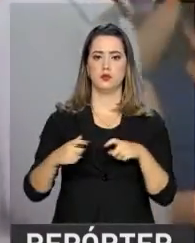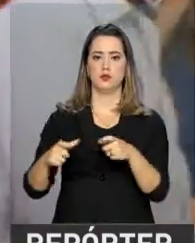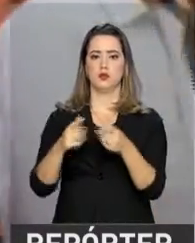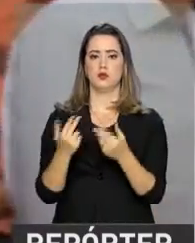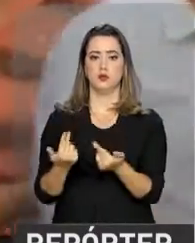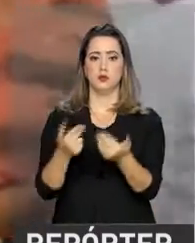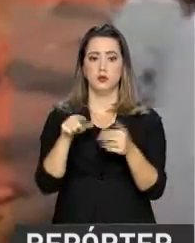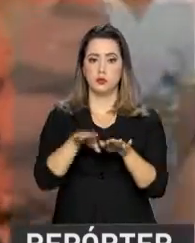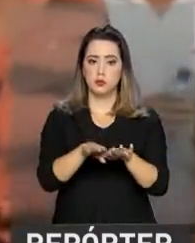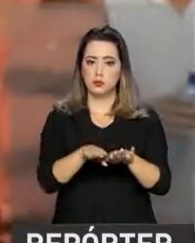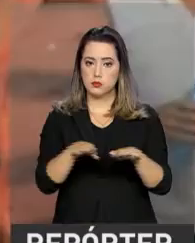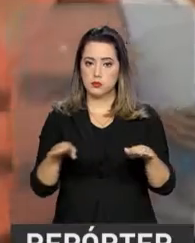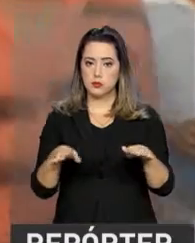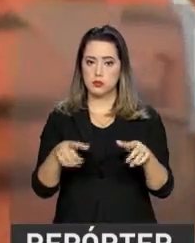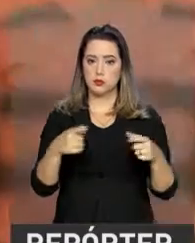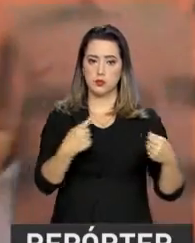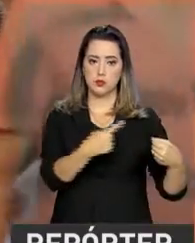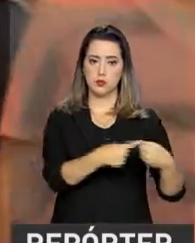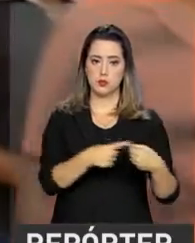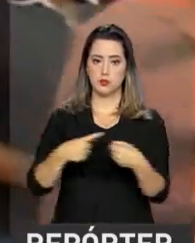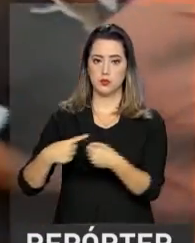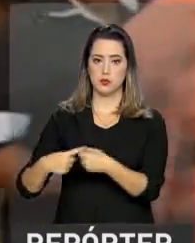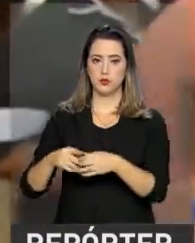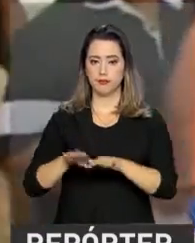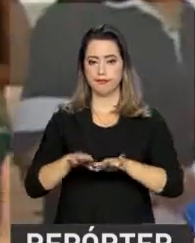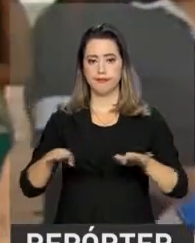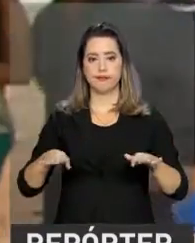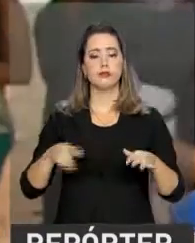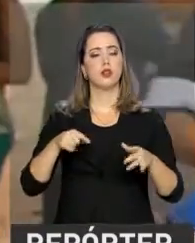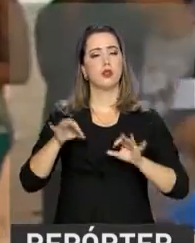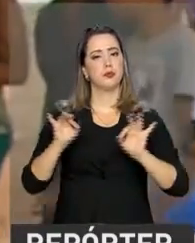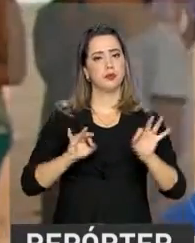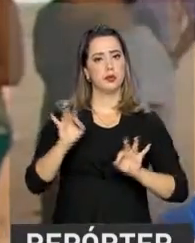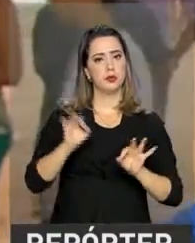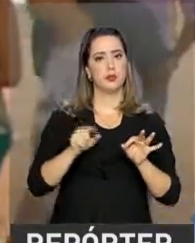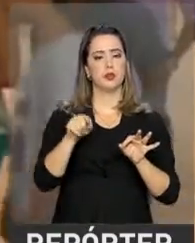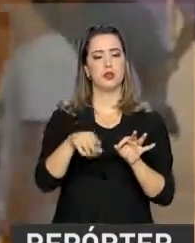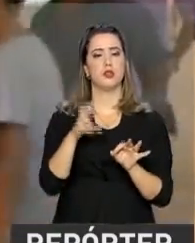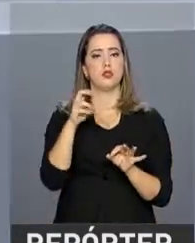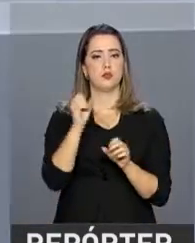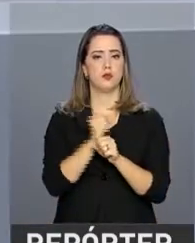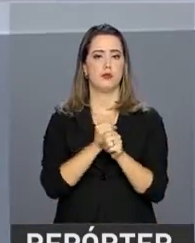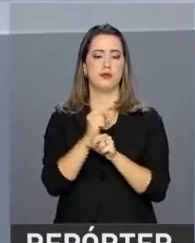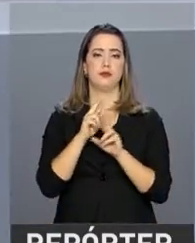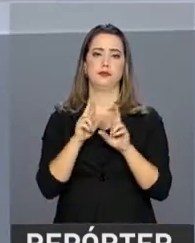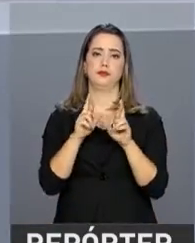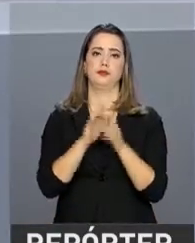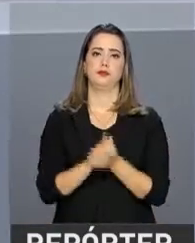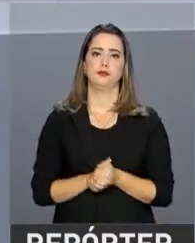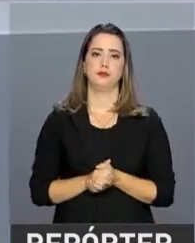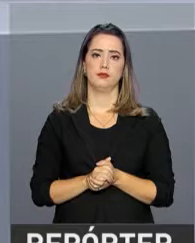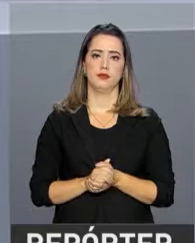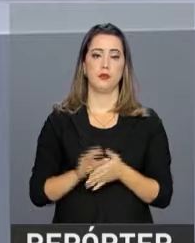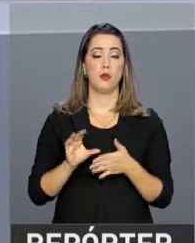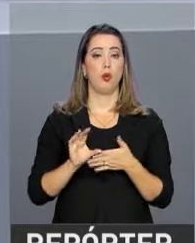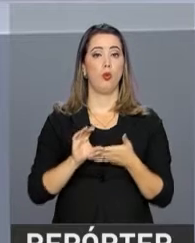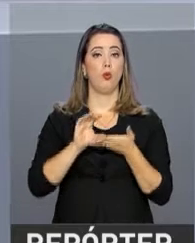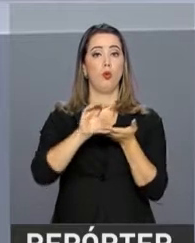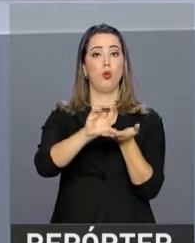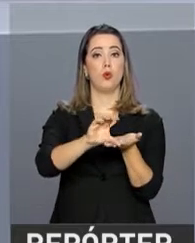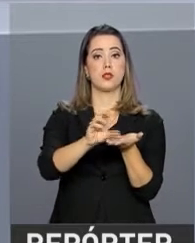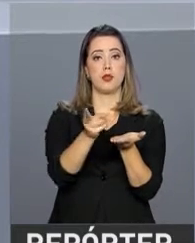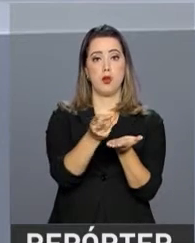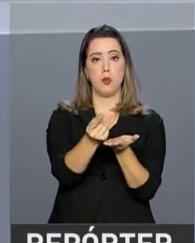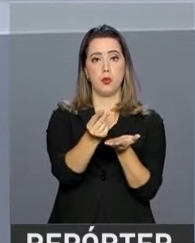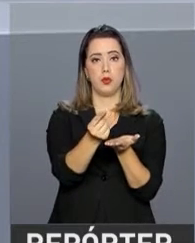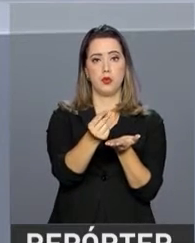esta estrada 316, que realiza um sonho de 50 anos do povo alagoano. O Conselho Monetário Nacional